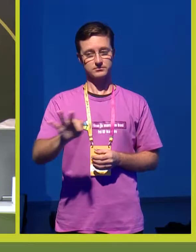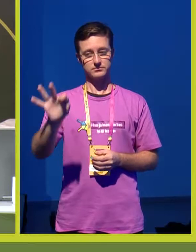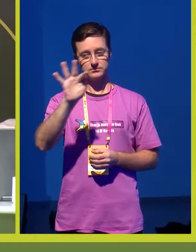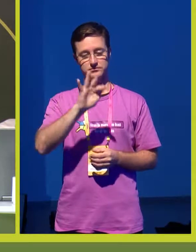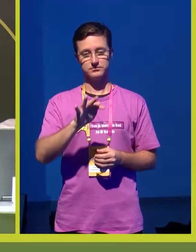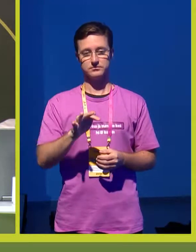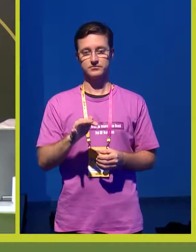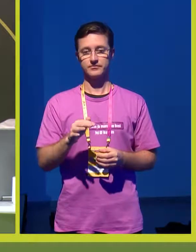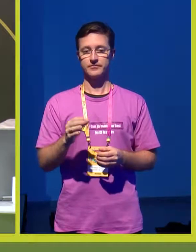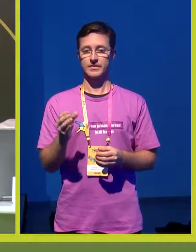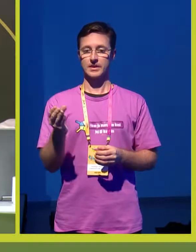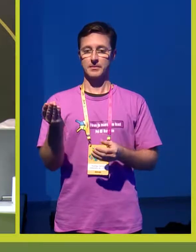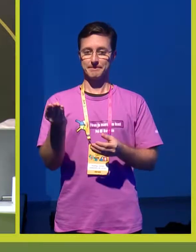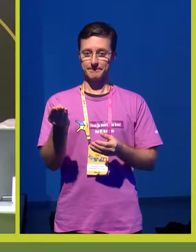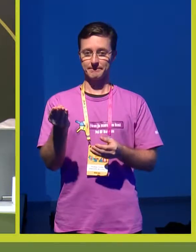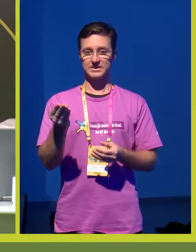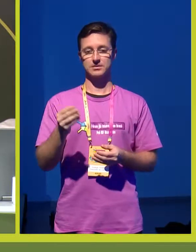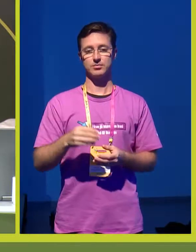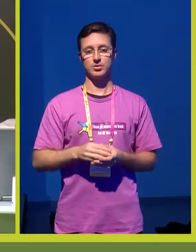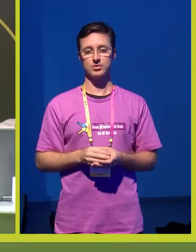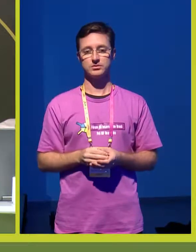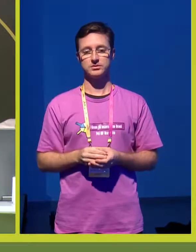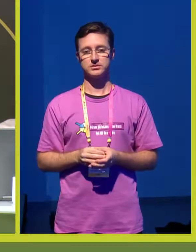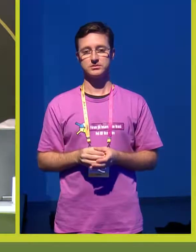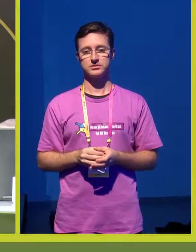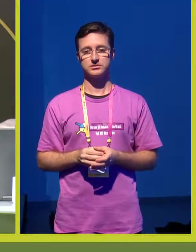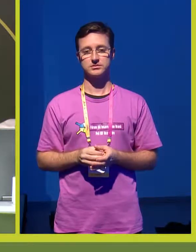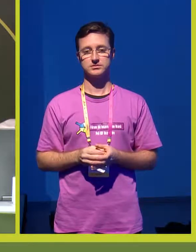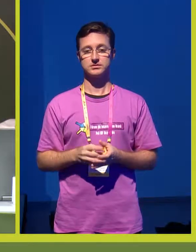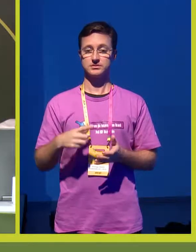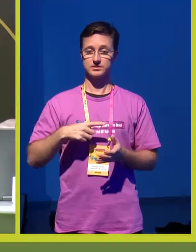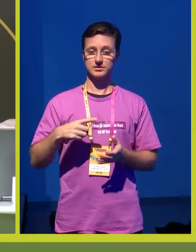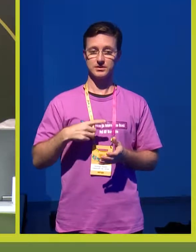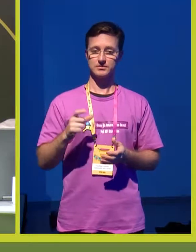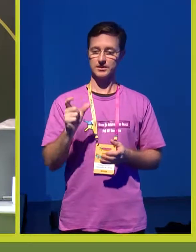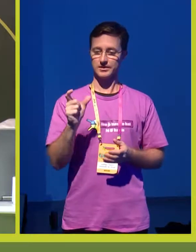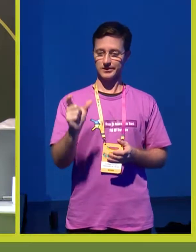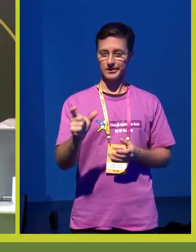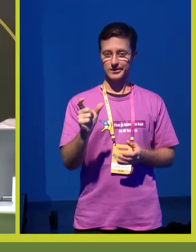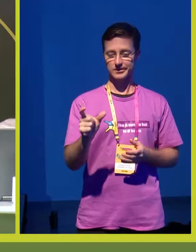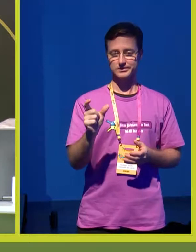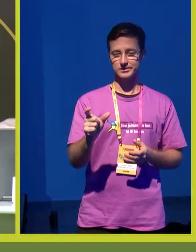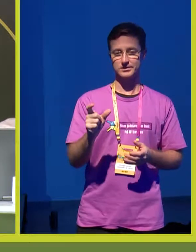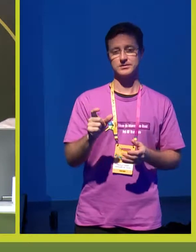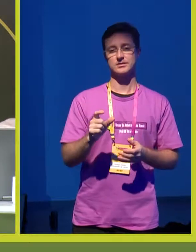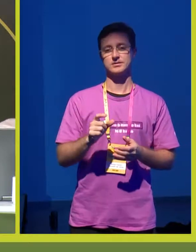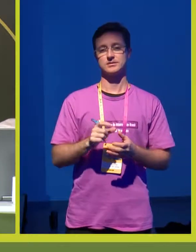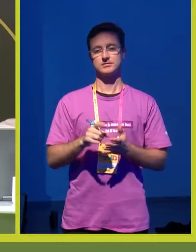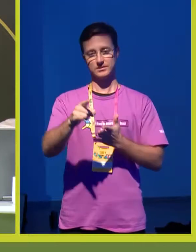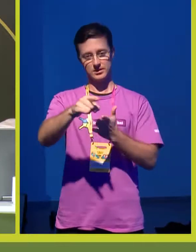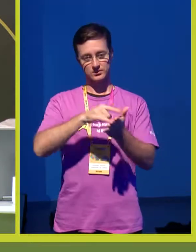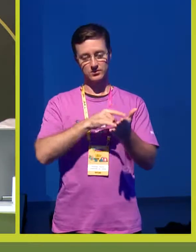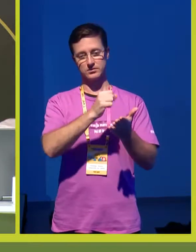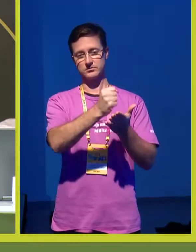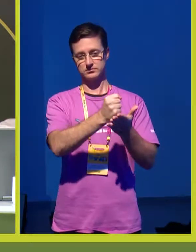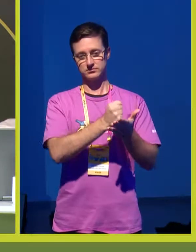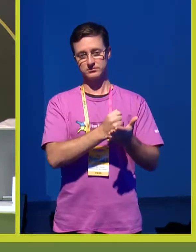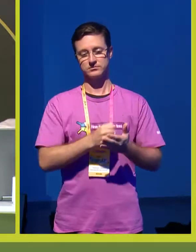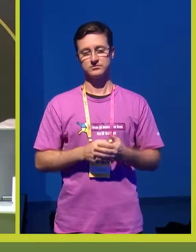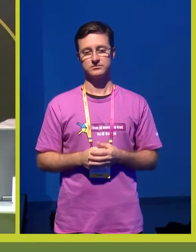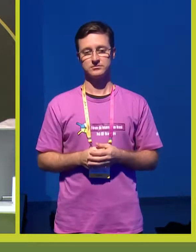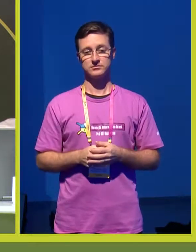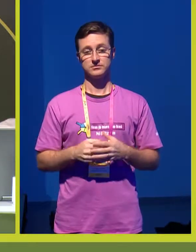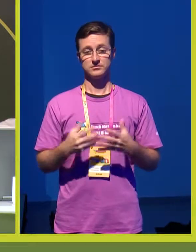passaportes e dos DETRANS e cartórios de registro civil. O risco da